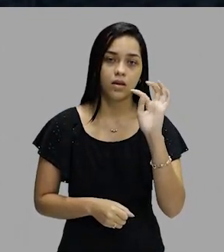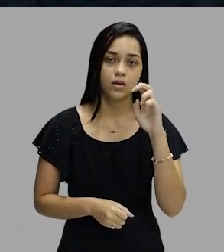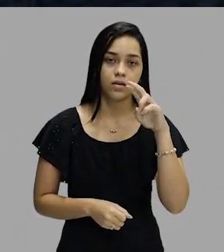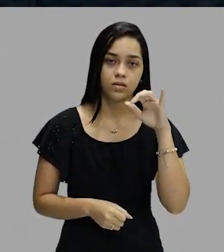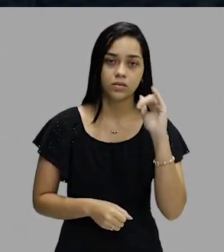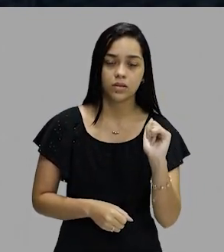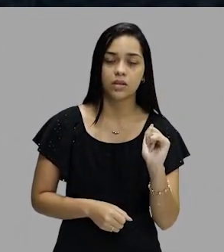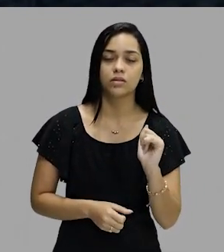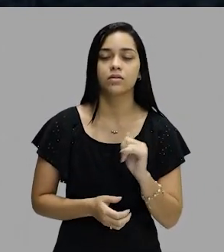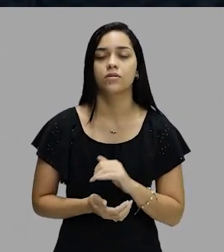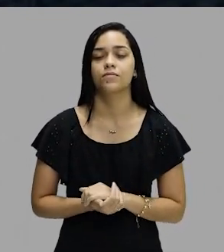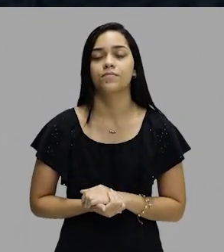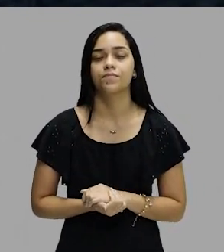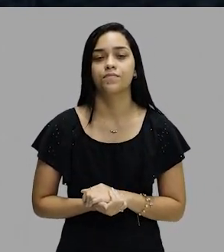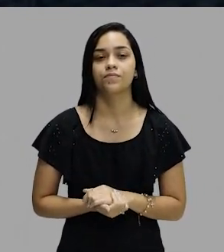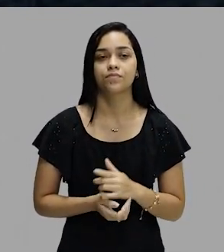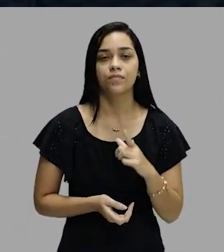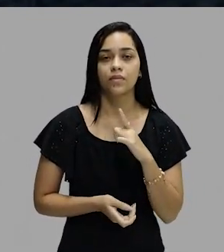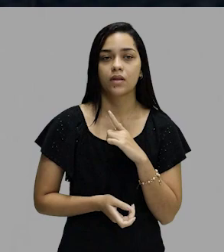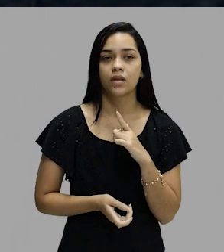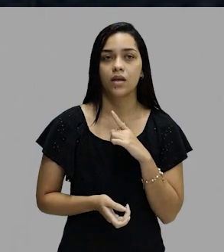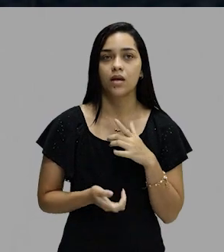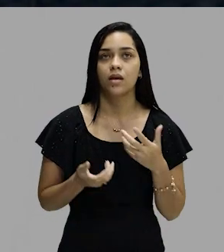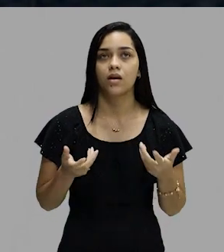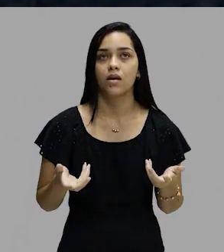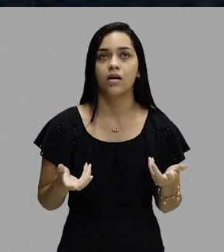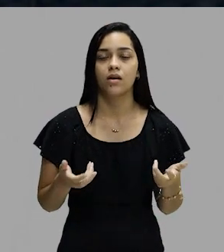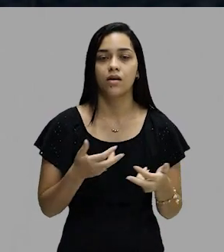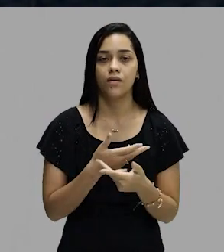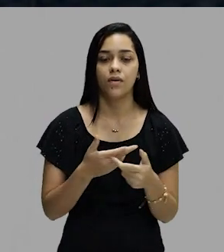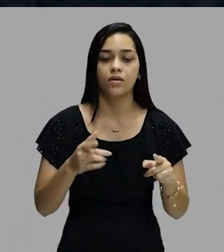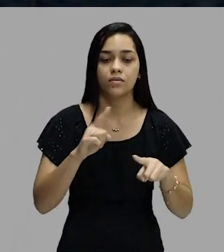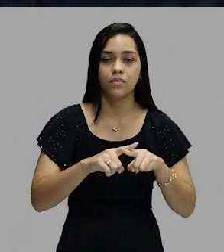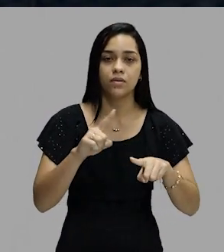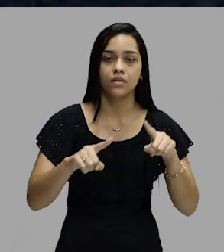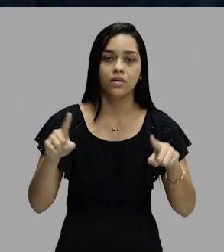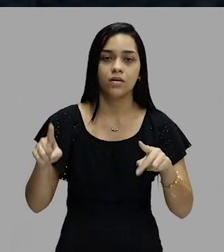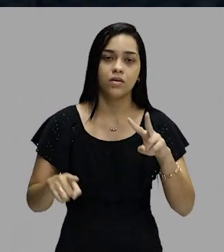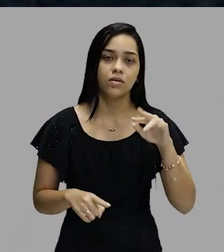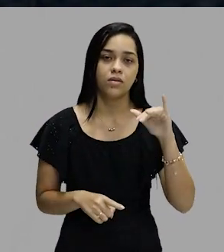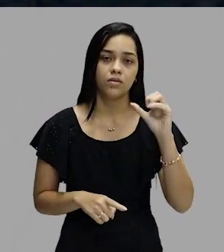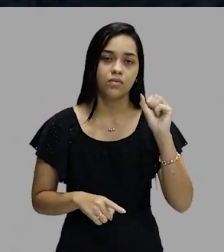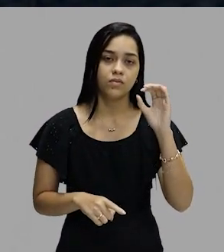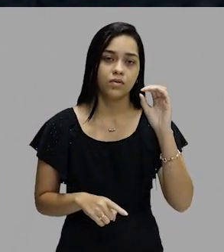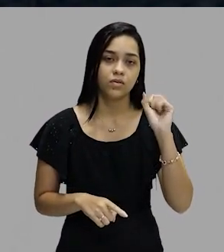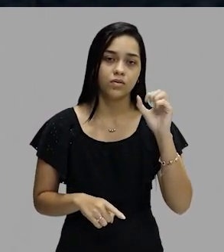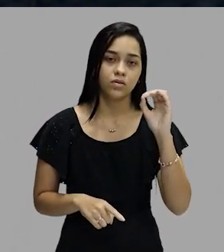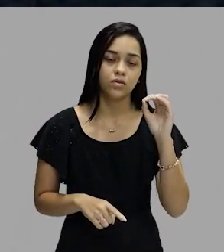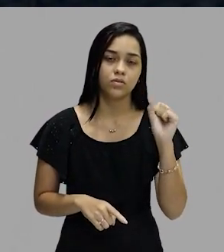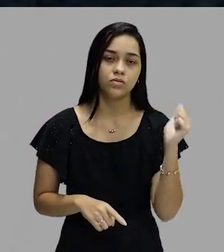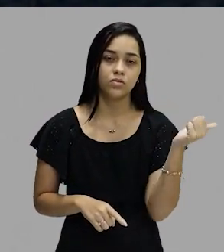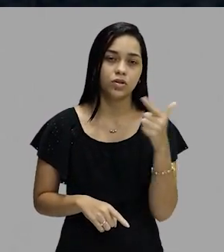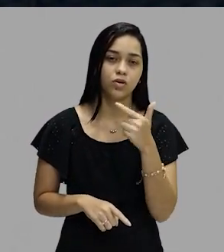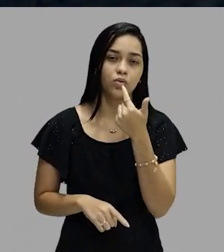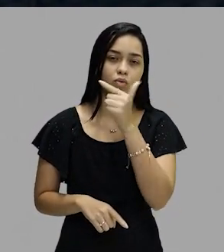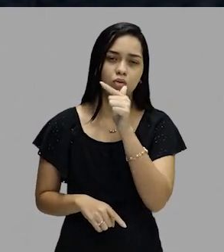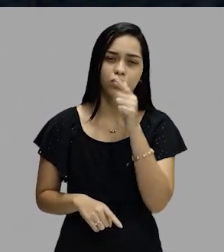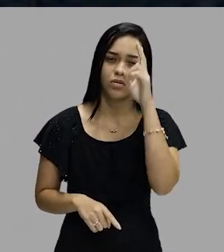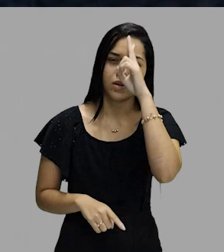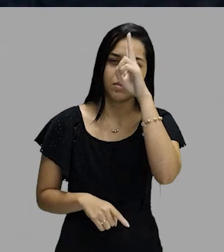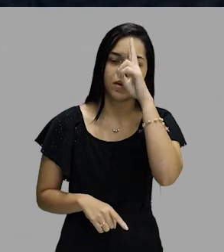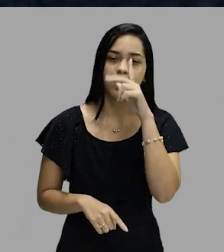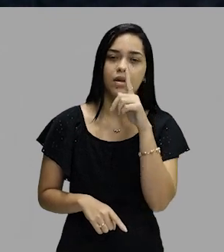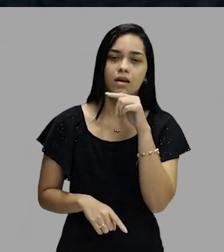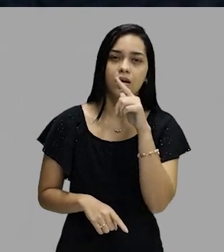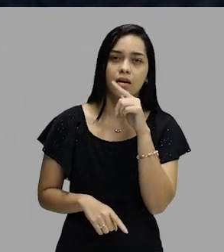de viscosidade. Okay? Existem materiais que são mais viscosos do que os outros, certo? Só lembrar do óleo de cozinha, lembrar da água,